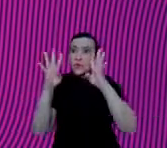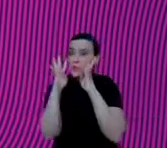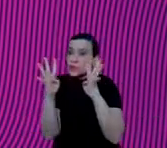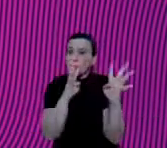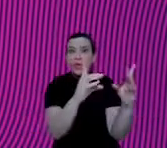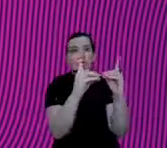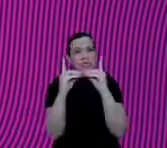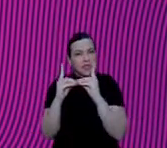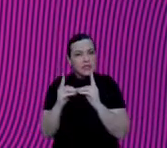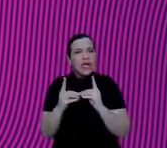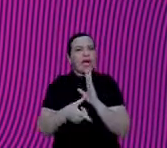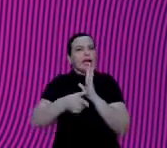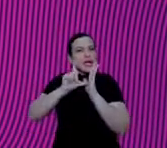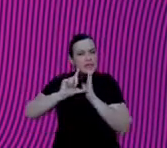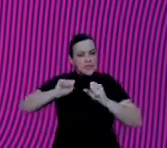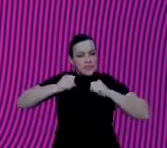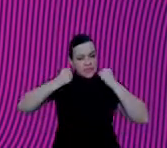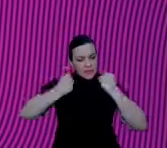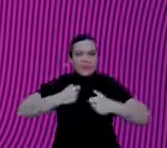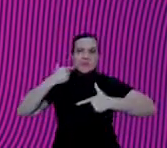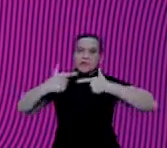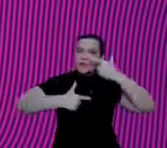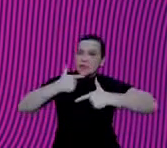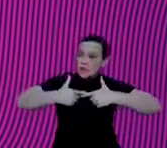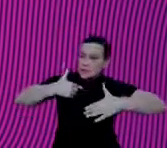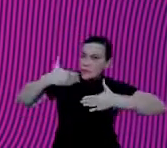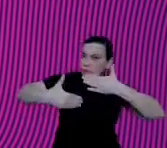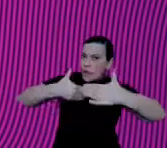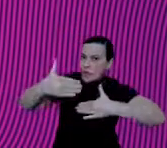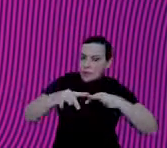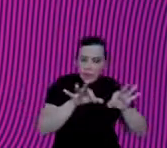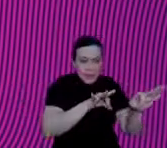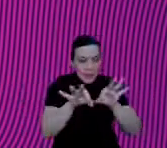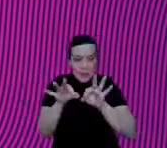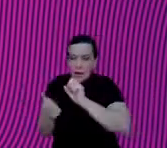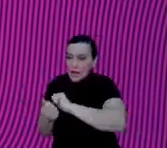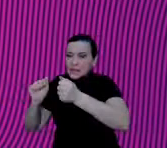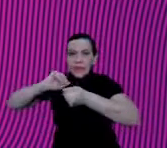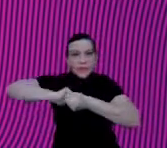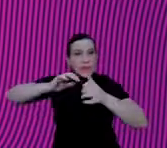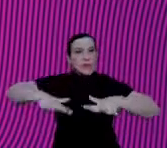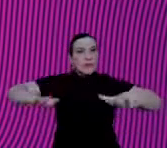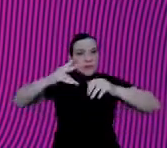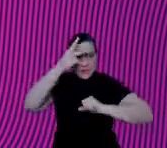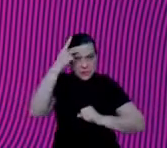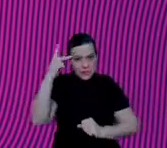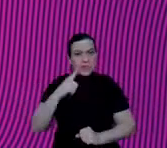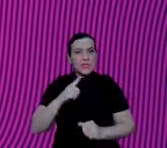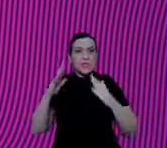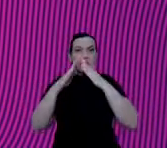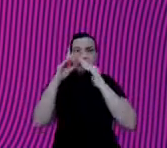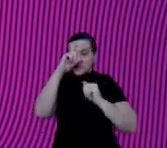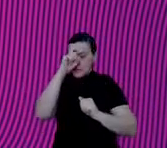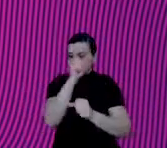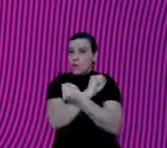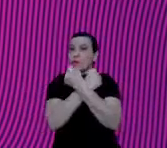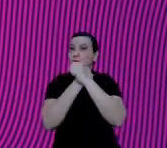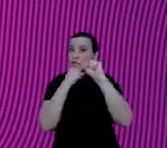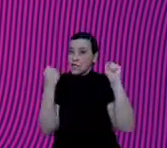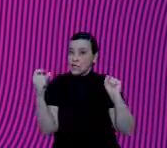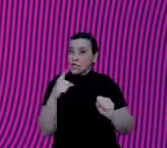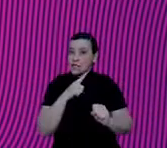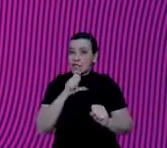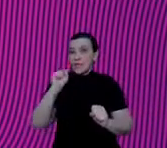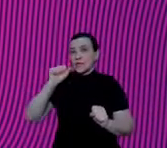trabalho, através de muito processo, através das pessoas. Nós temos dois hospitais grandes, o Hospital Samaritano Paulista,